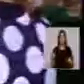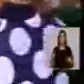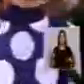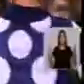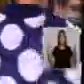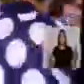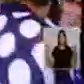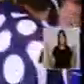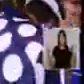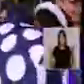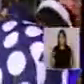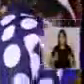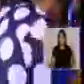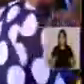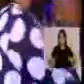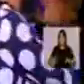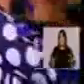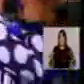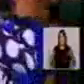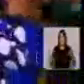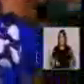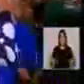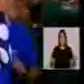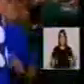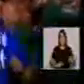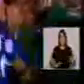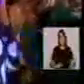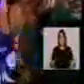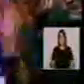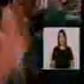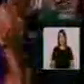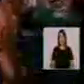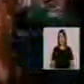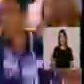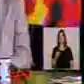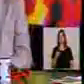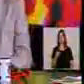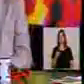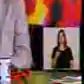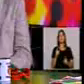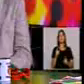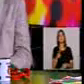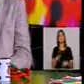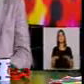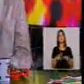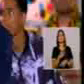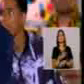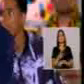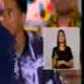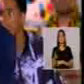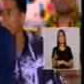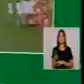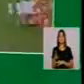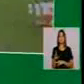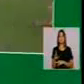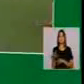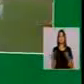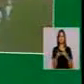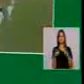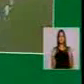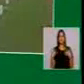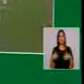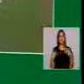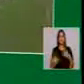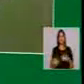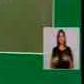mãos! Eu não tenho... Olha, pera, posso tirar? Joga aí mais um bocadinho que eu fico aqui a... A dizer esse grande jogo da nossa seleção com o